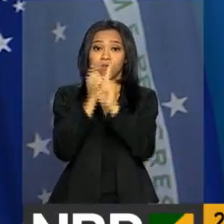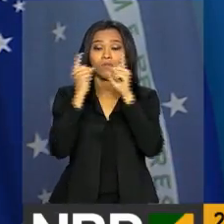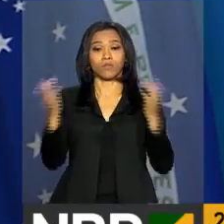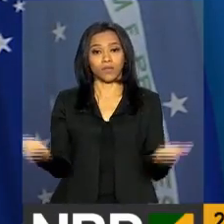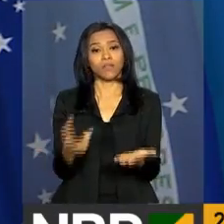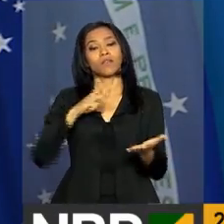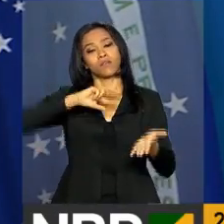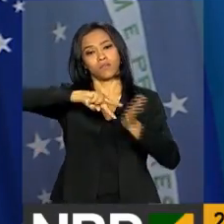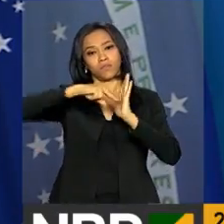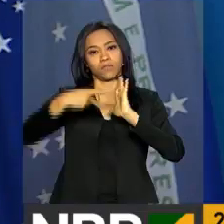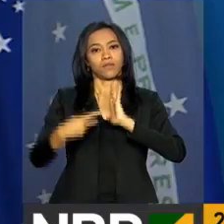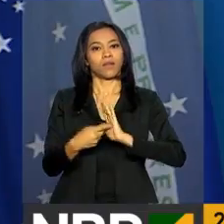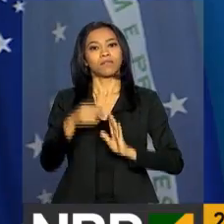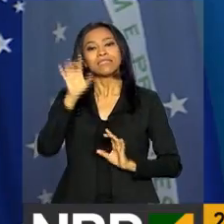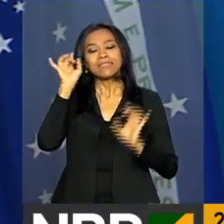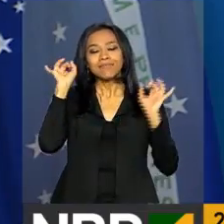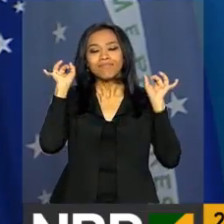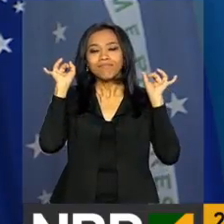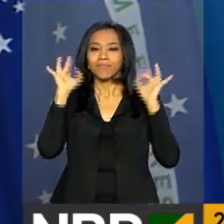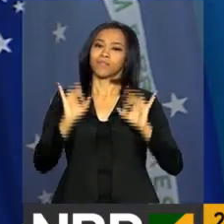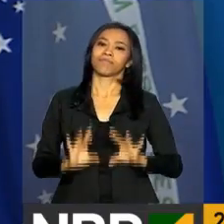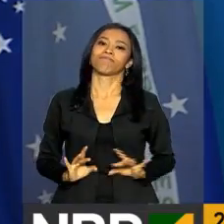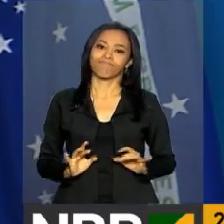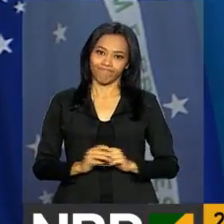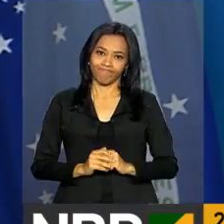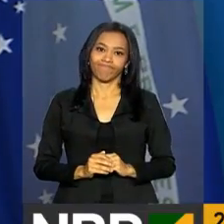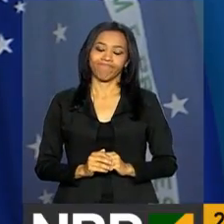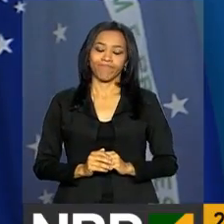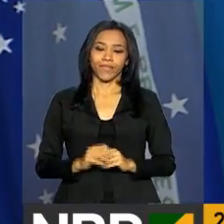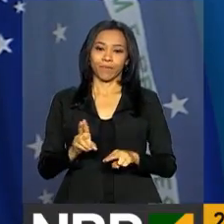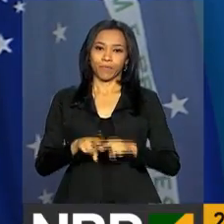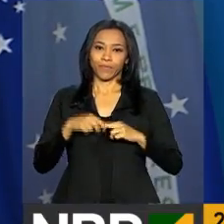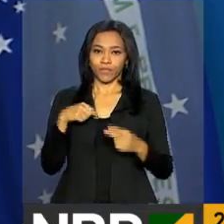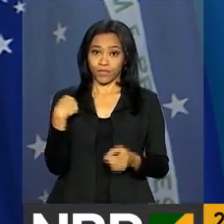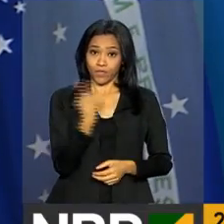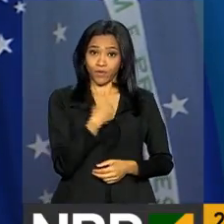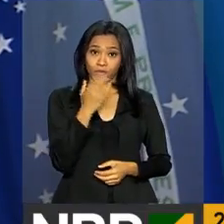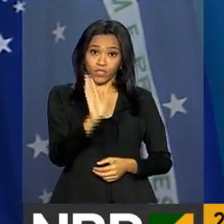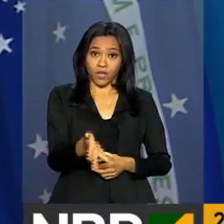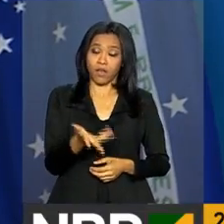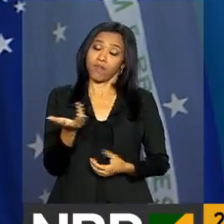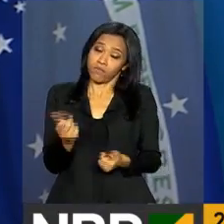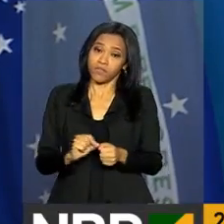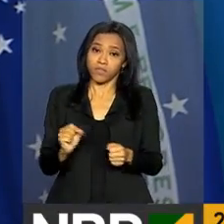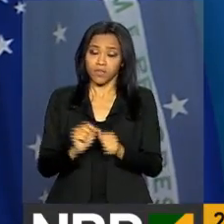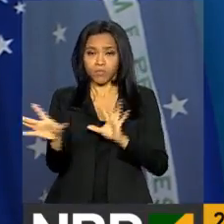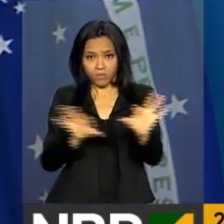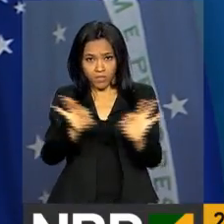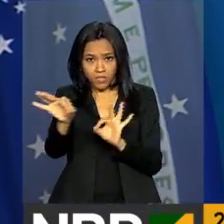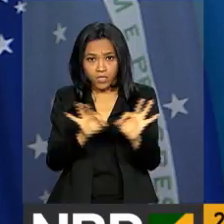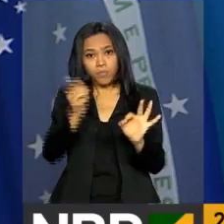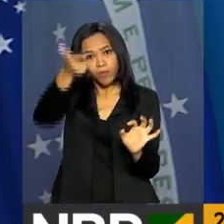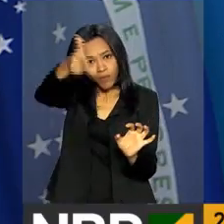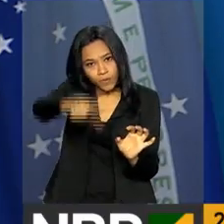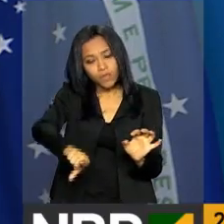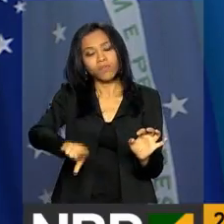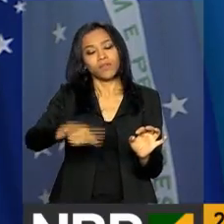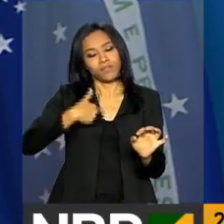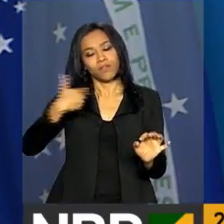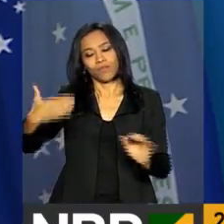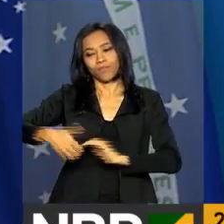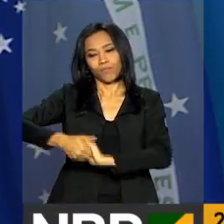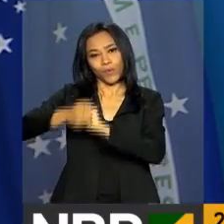em um significado especialíssimo e daí a razão pela qual nós fizemos ea razão pela qual mais uma vez eu